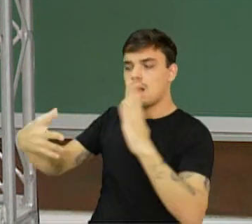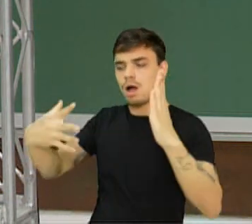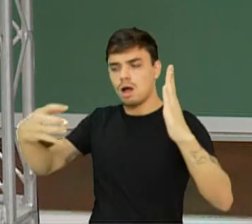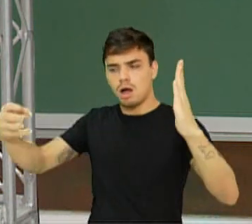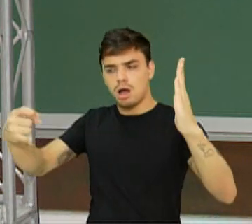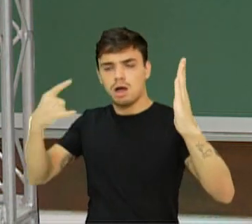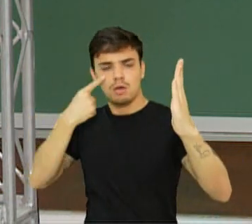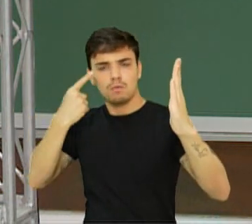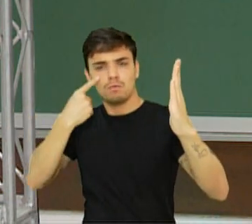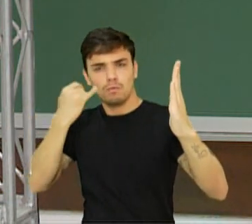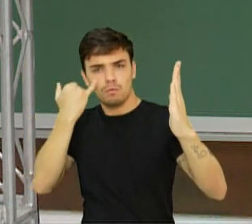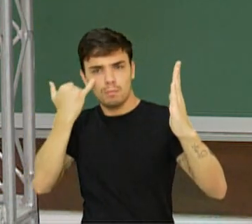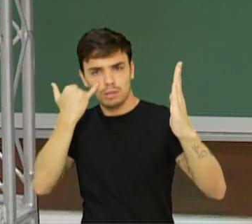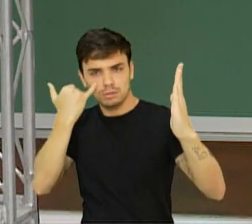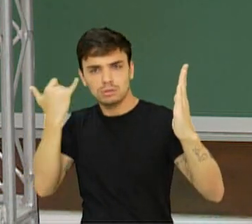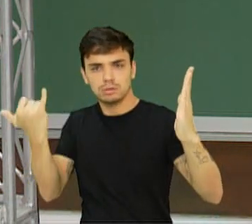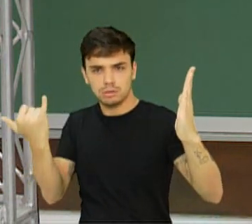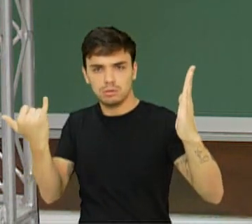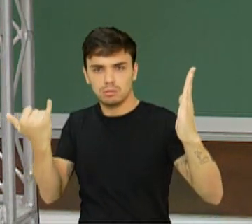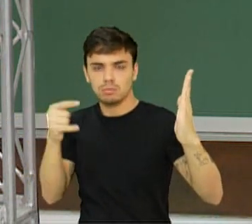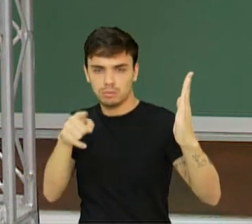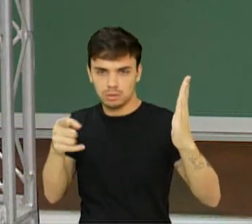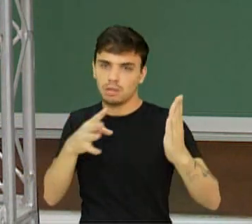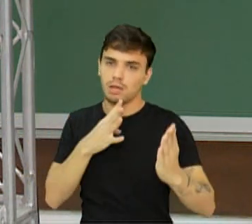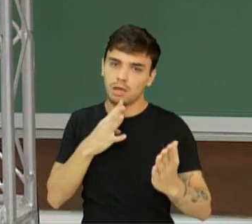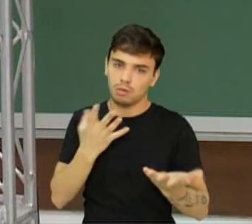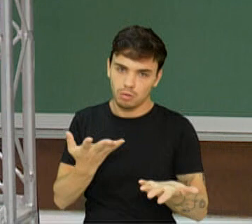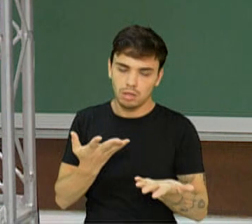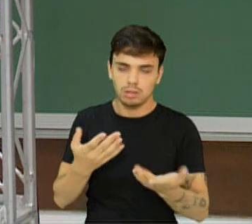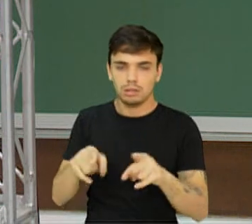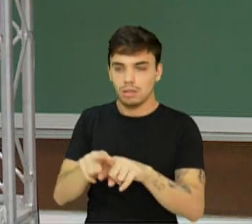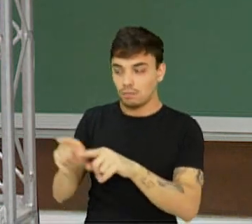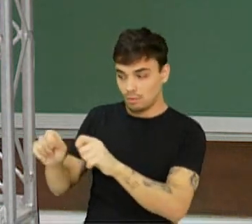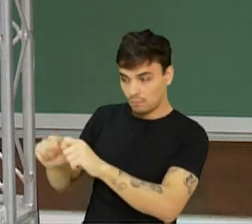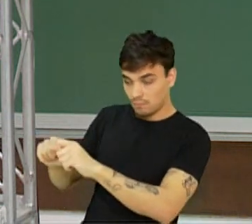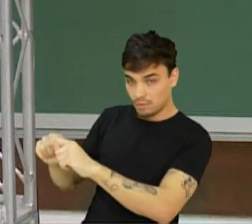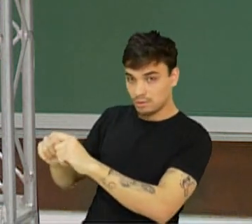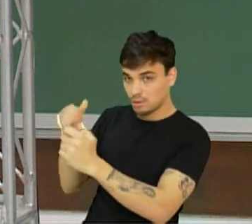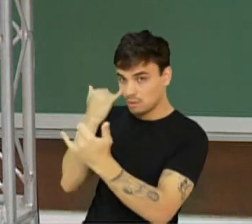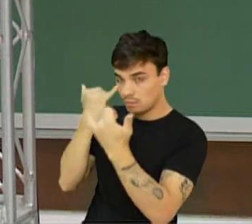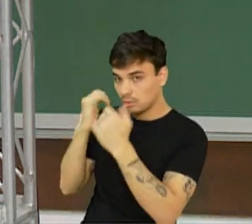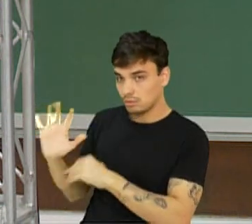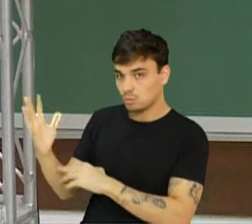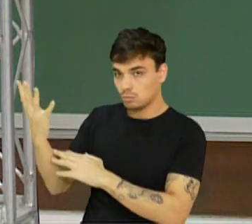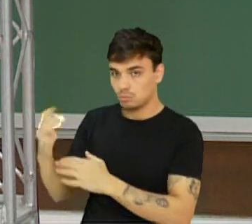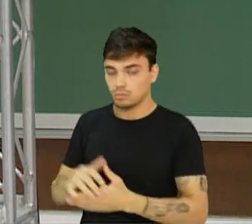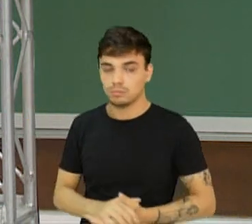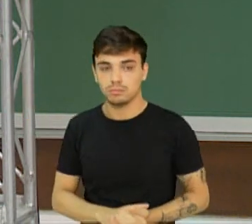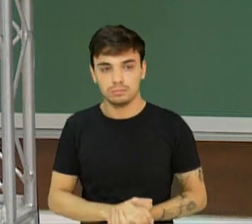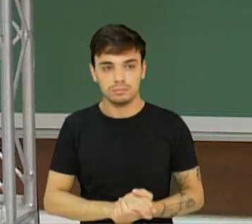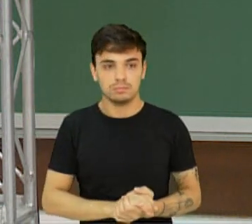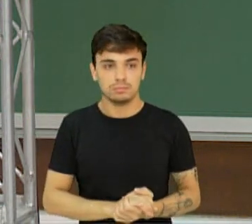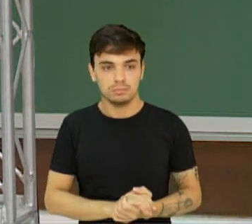dentro do aparelho, né, que é o comando que você quer que ele faça, e ele vai fazer, ok?